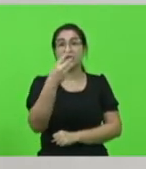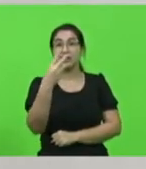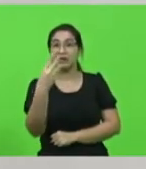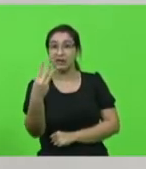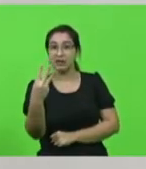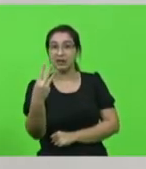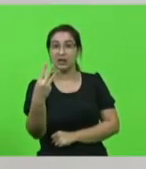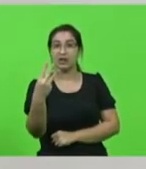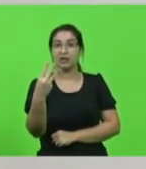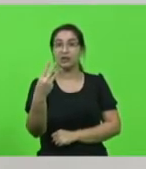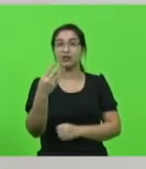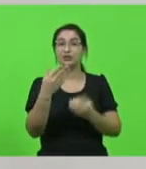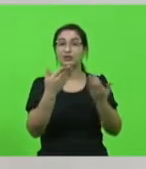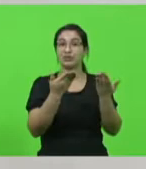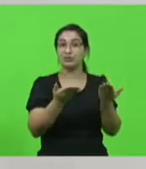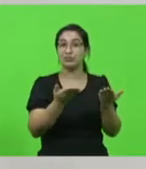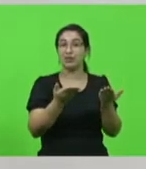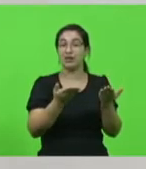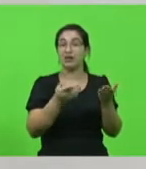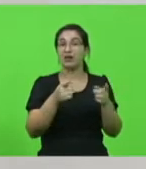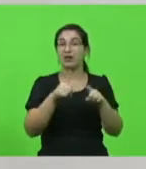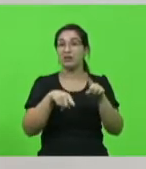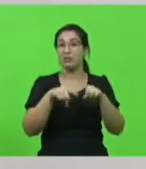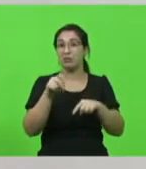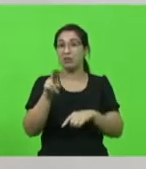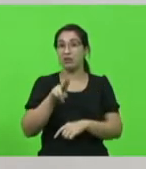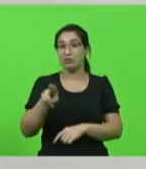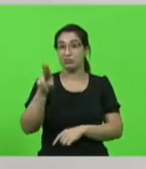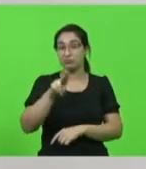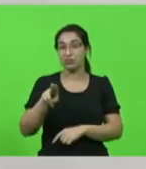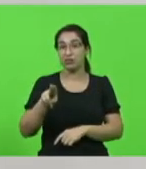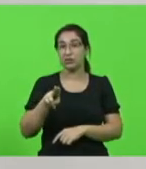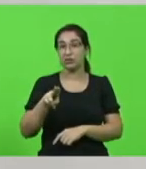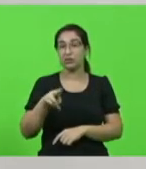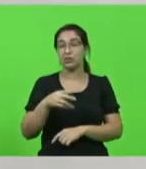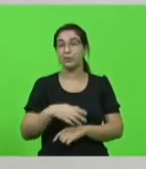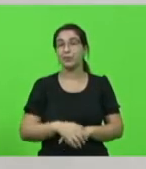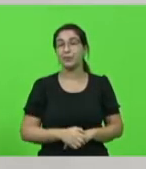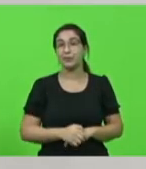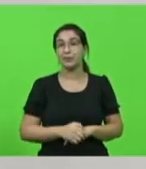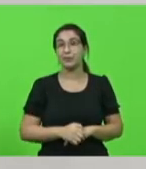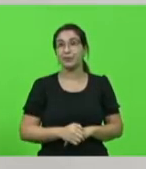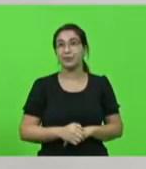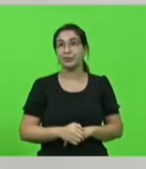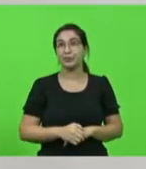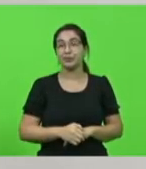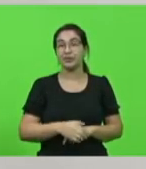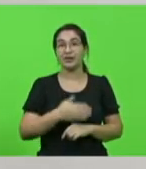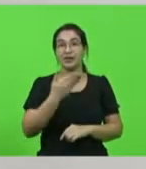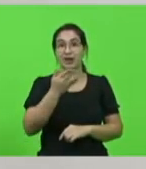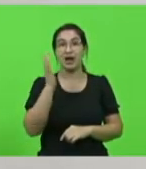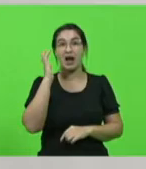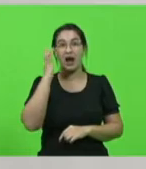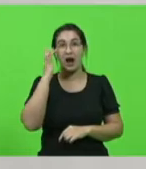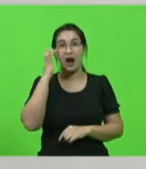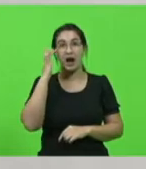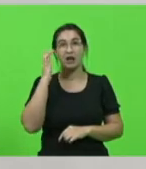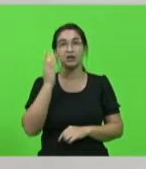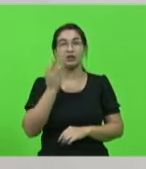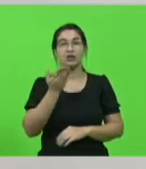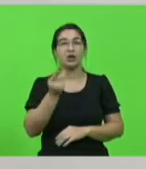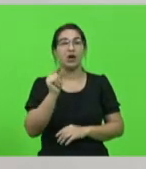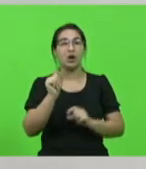máquinas na estrada. E quando a gente atravessa aquela linha para o estado de Santa Catarina, a gente acha aquela Caterpillar,